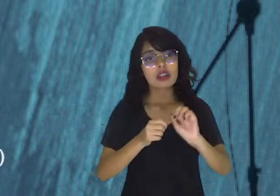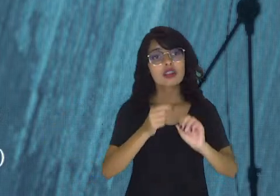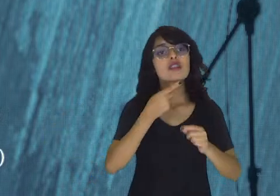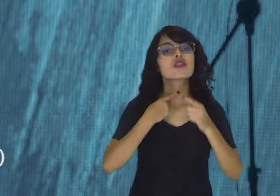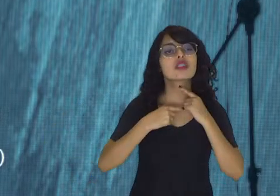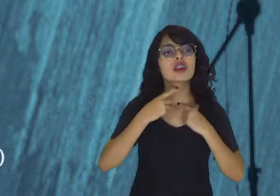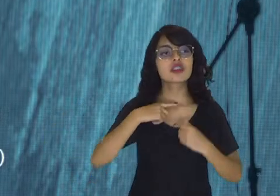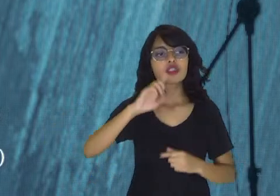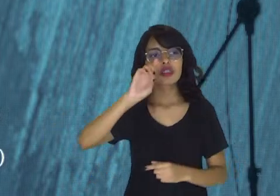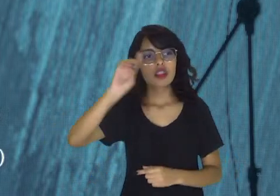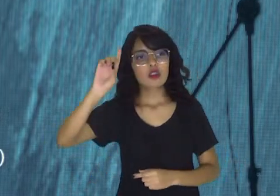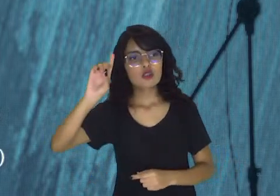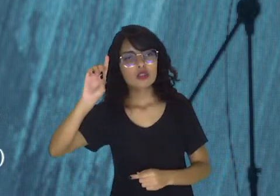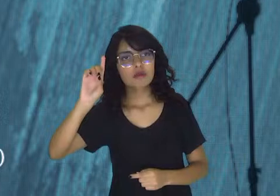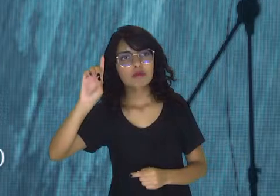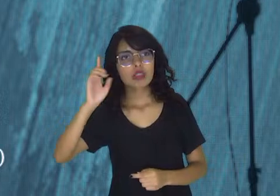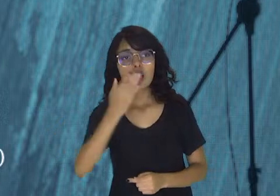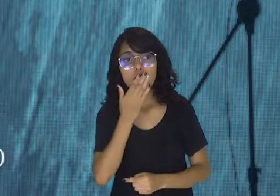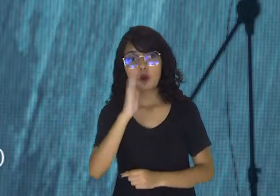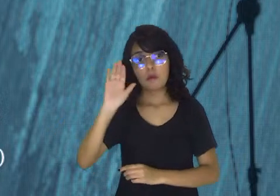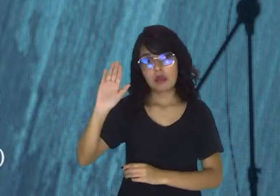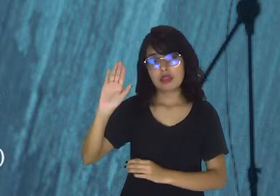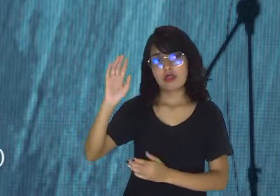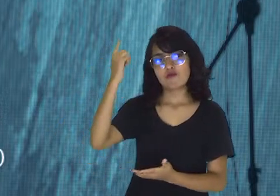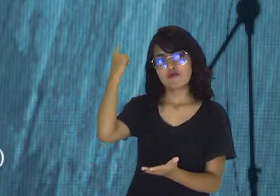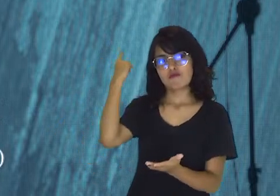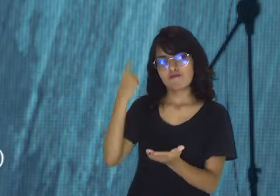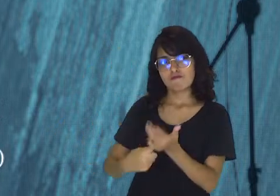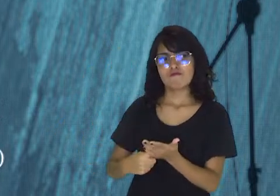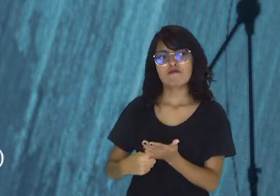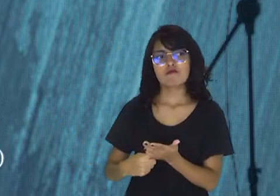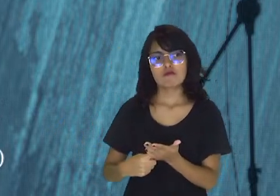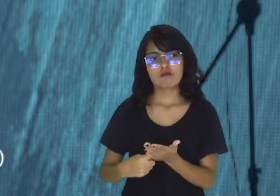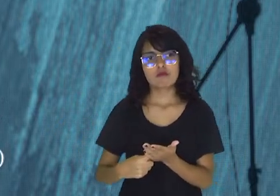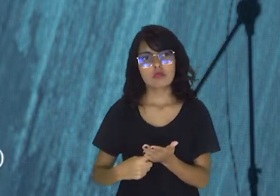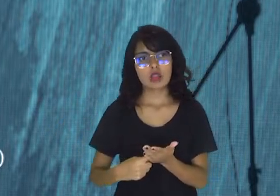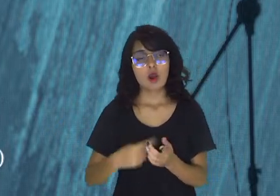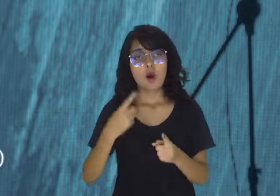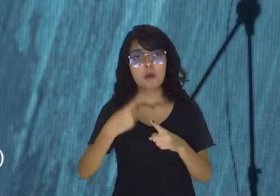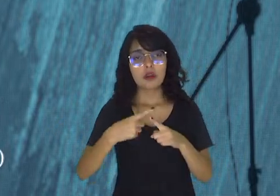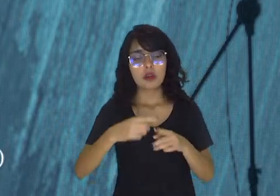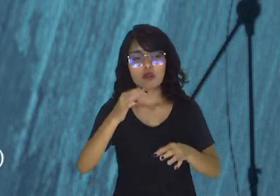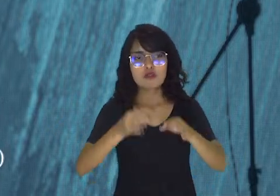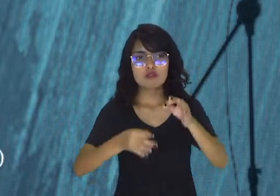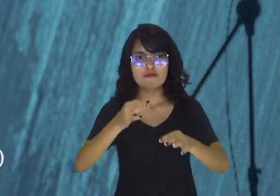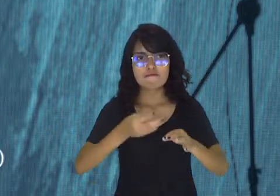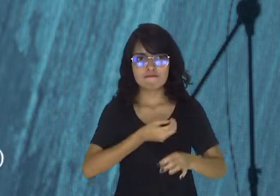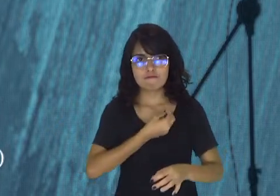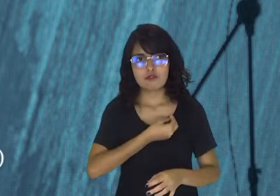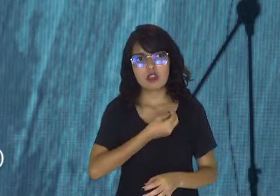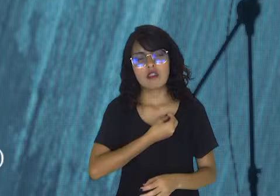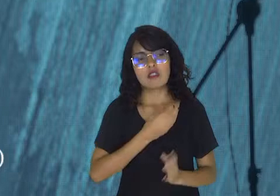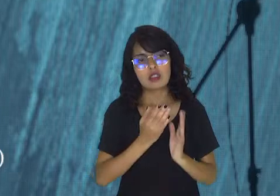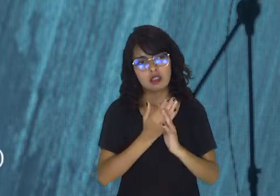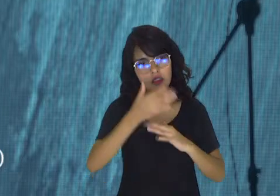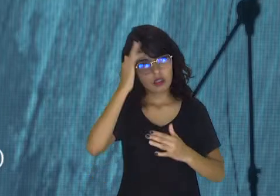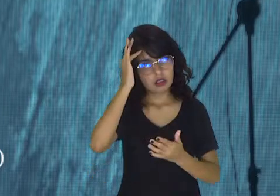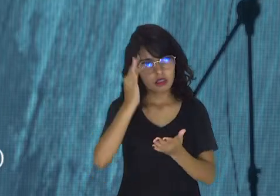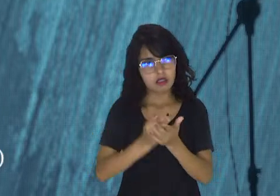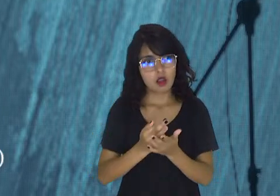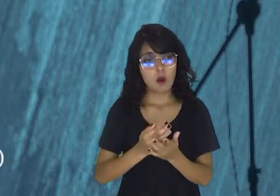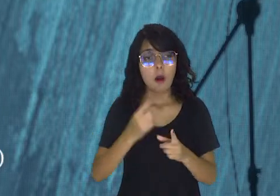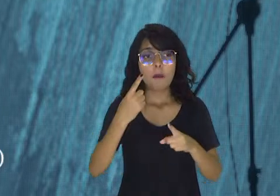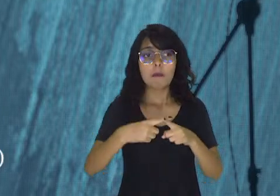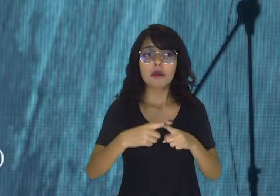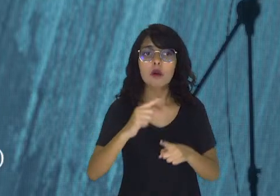promessa. O justo vive da fé. Porque ainda há um pouquinho de tempo, e o que há de